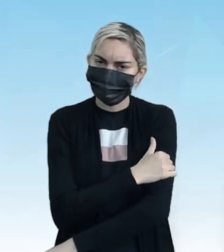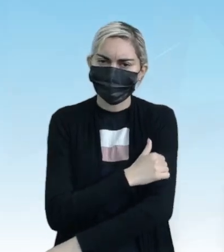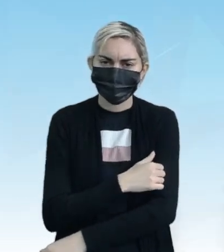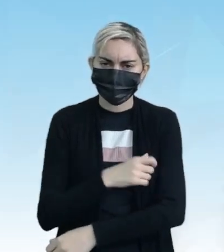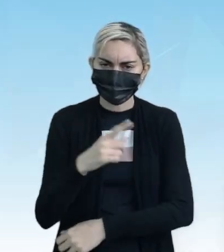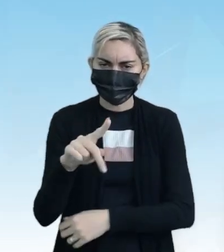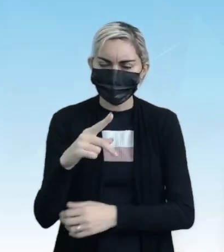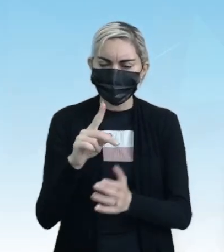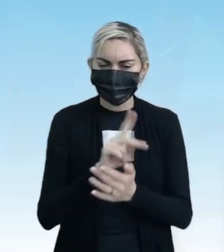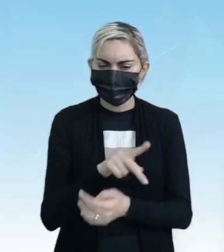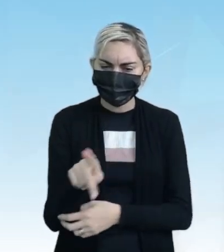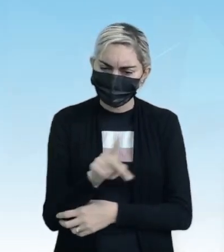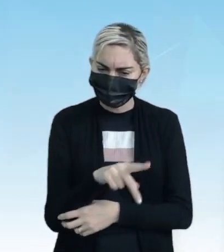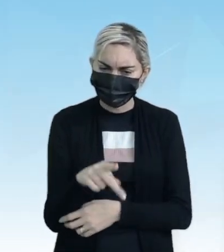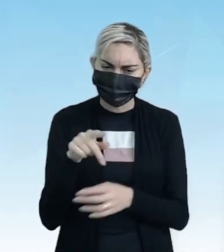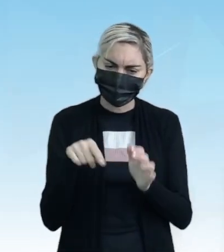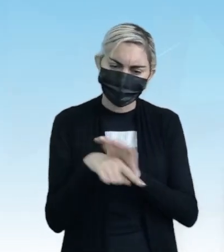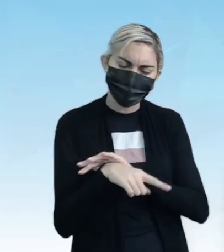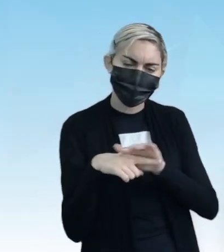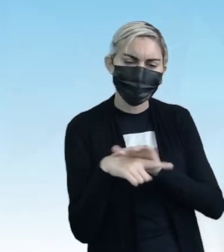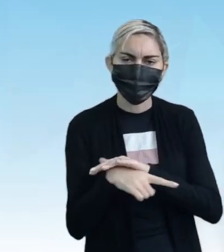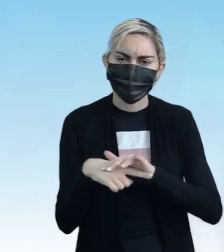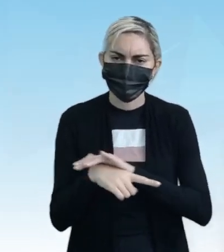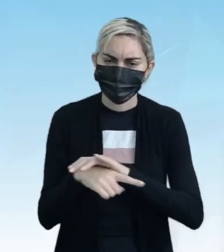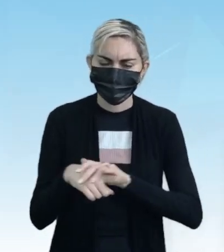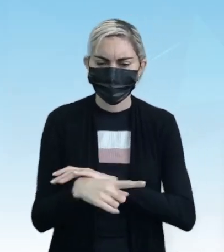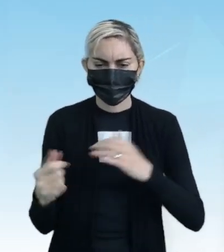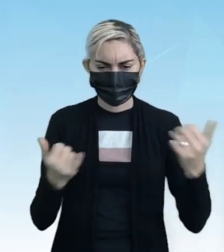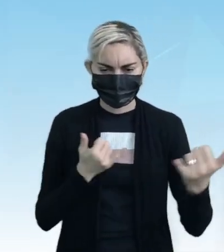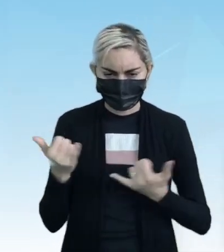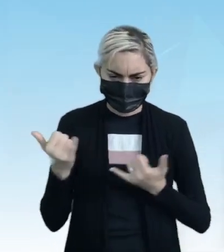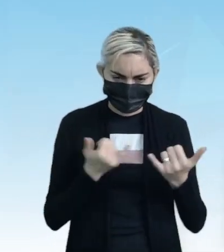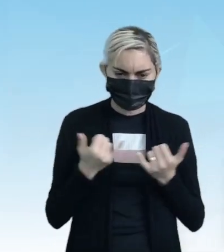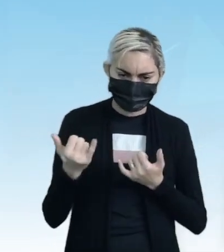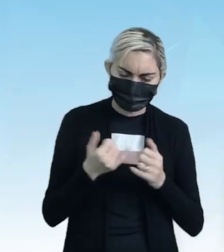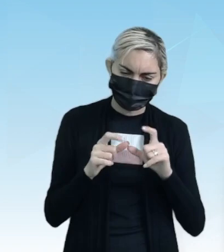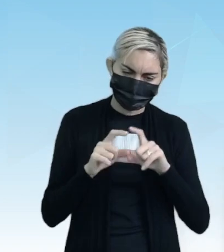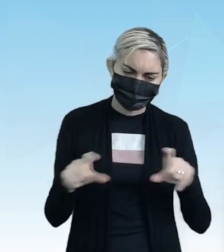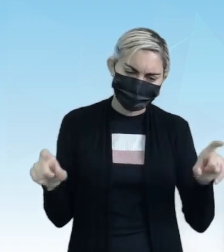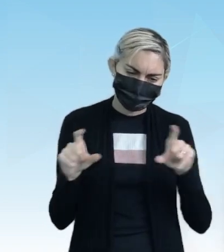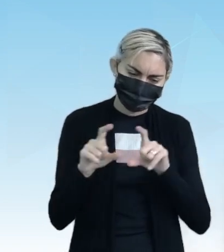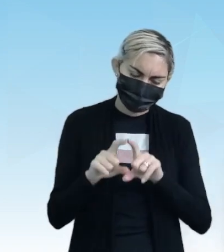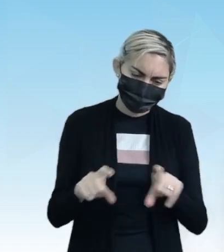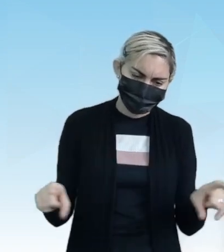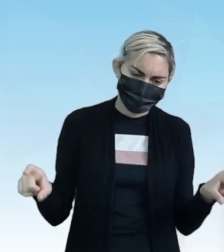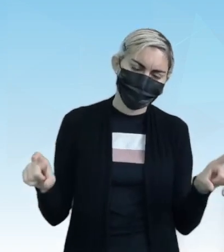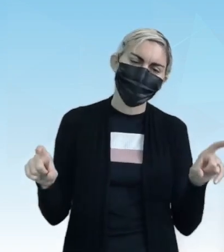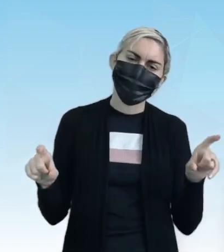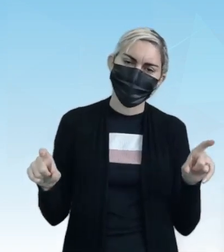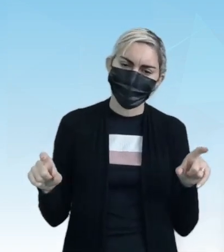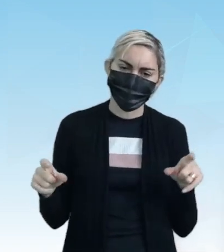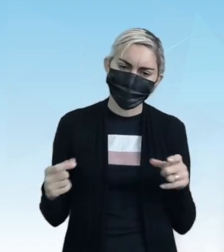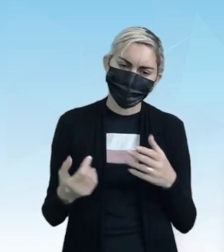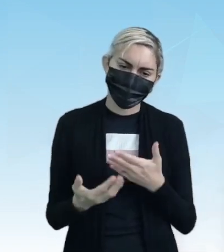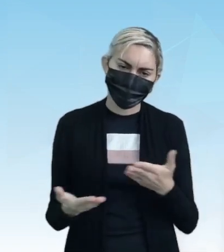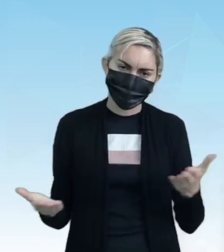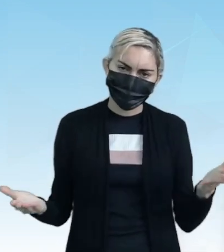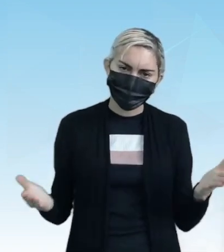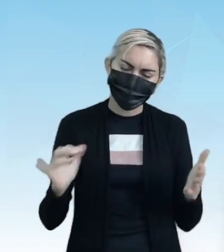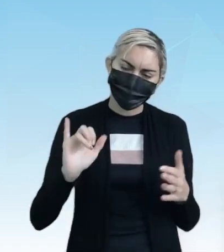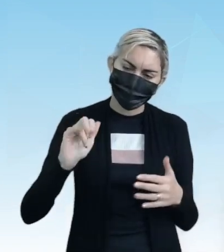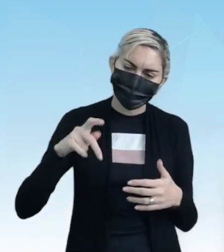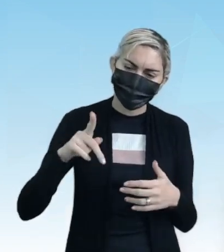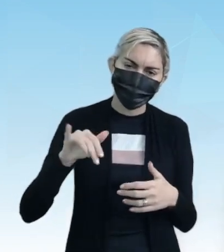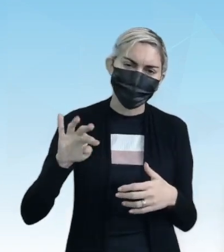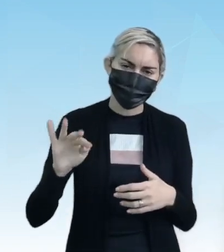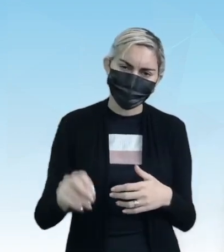com o seu professor, uma pesquisa sobre informações, frases, certo? Que estão no